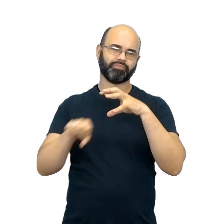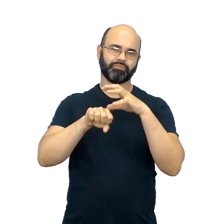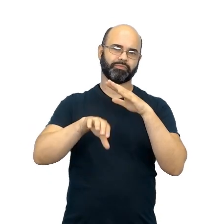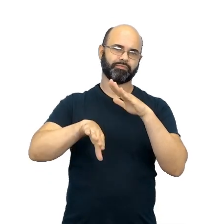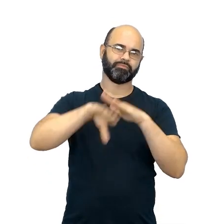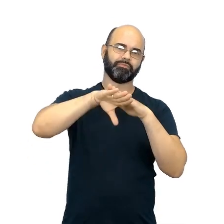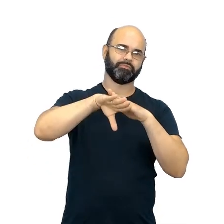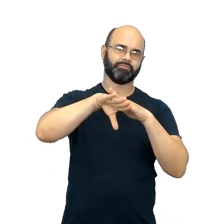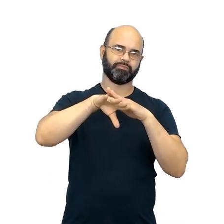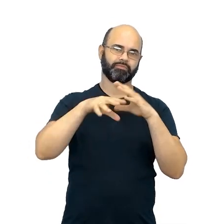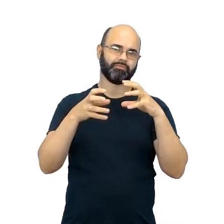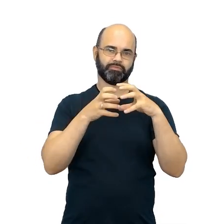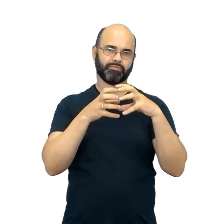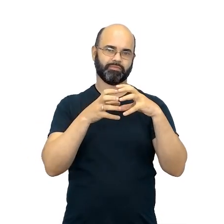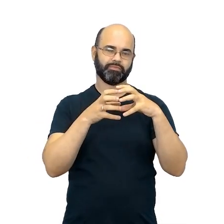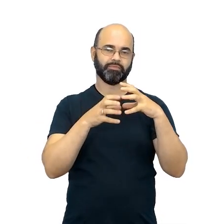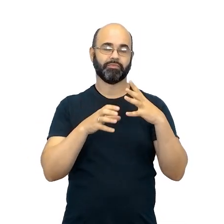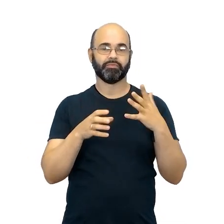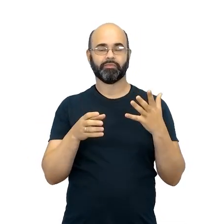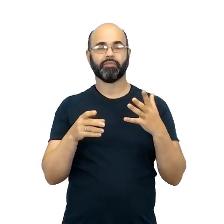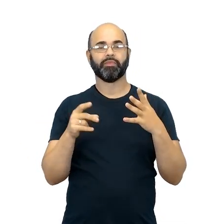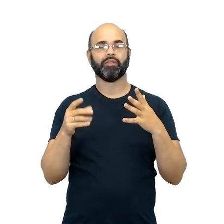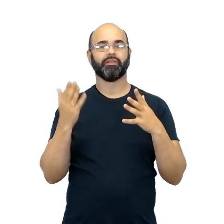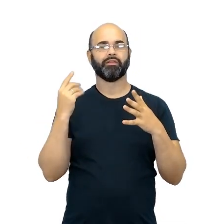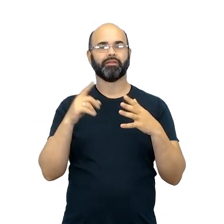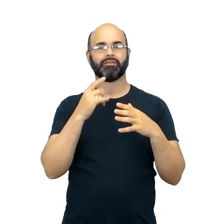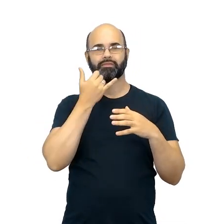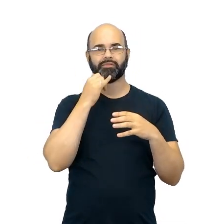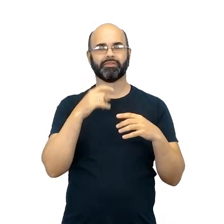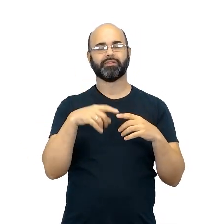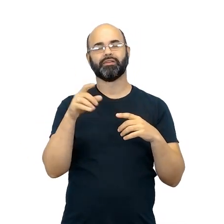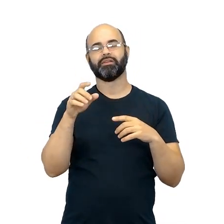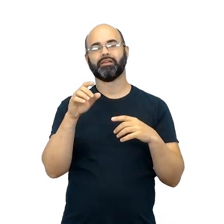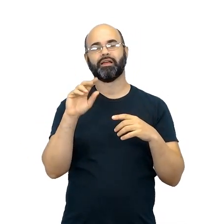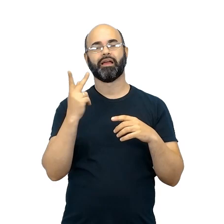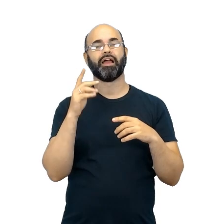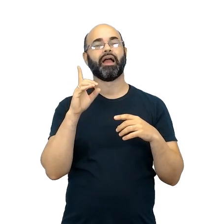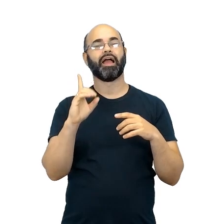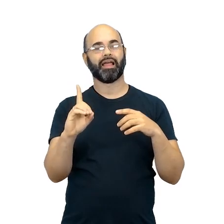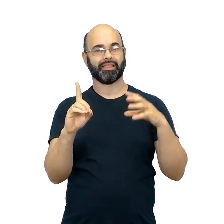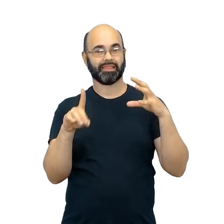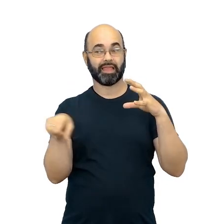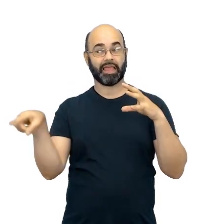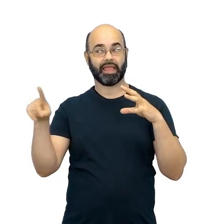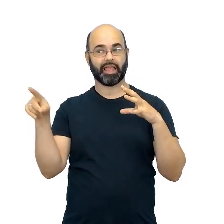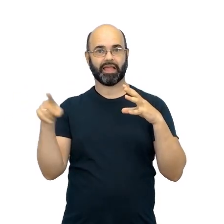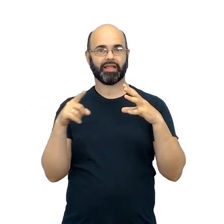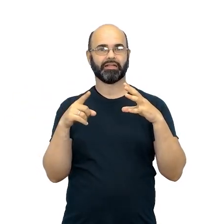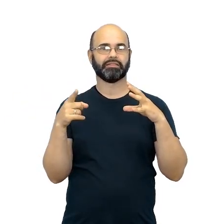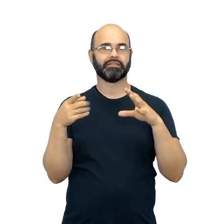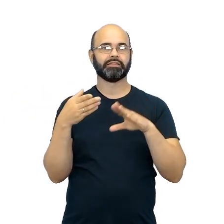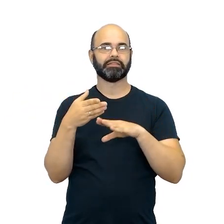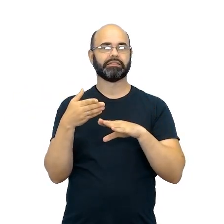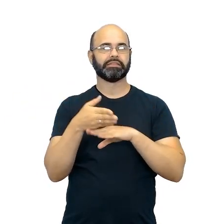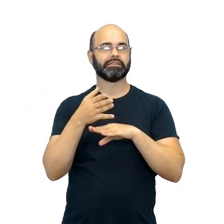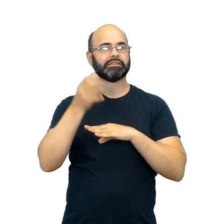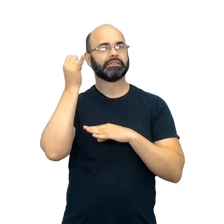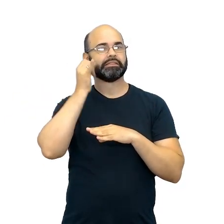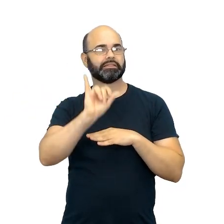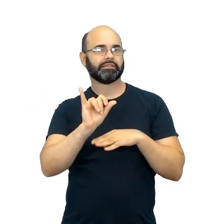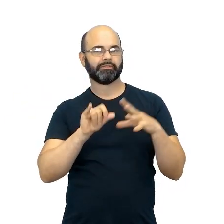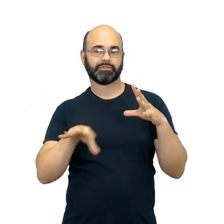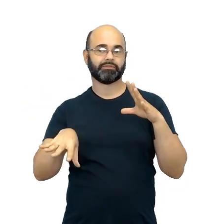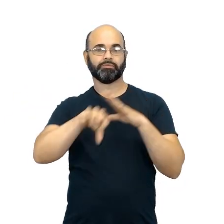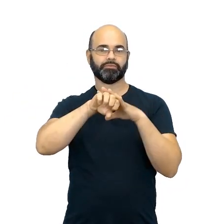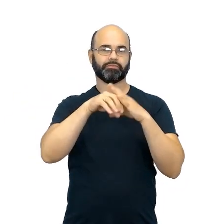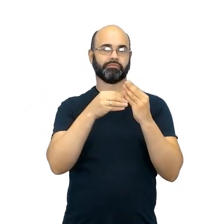né, desestruturar o HD que ele não queria que eles tivessem acesso com as contas dele lá e tudo mais. É